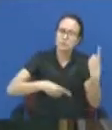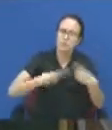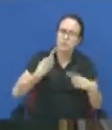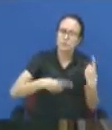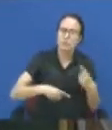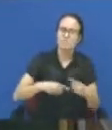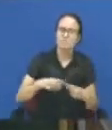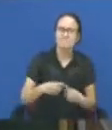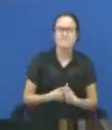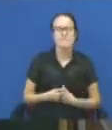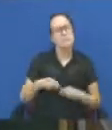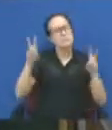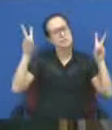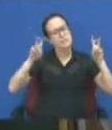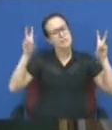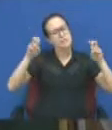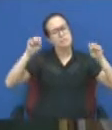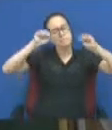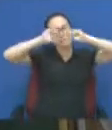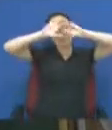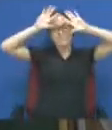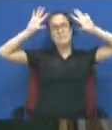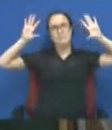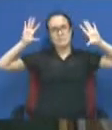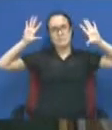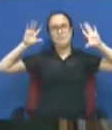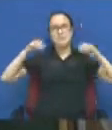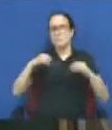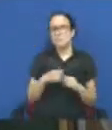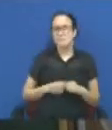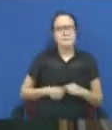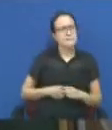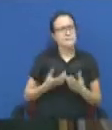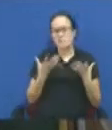mais clareza e não tolerar